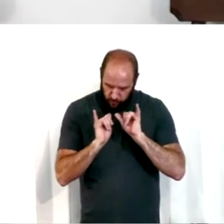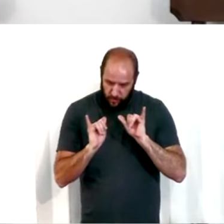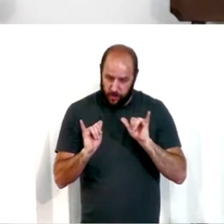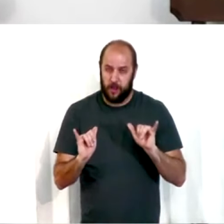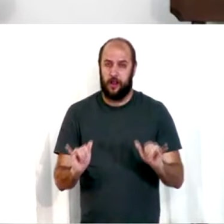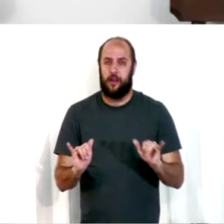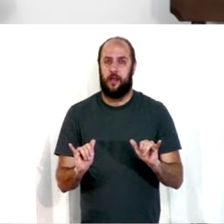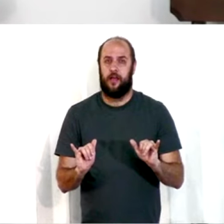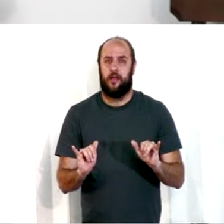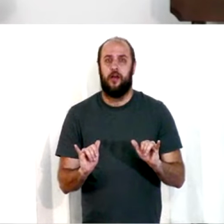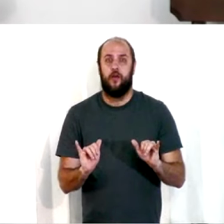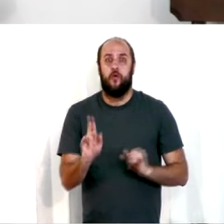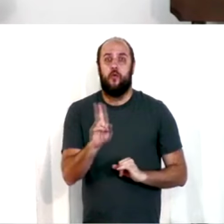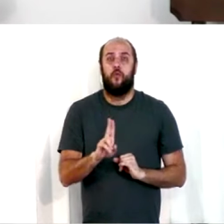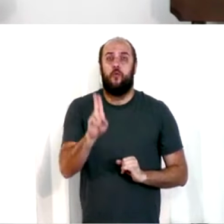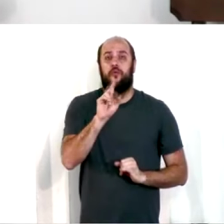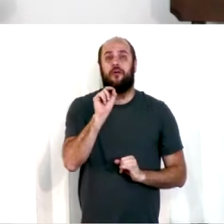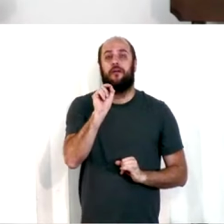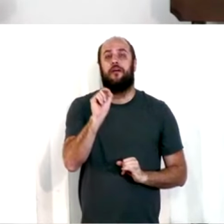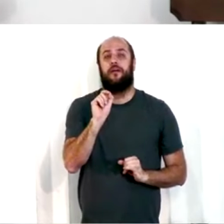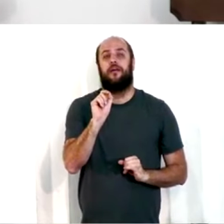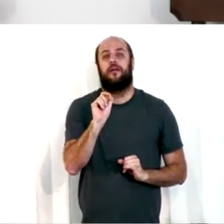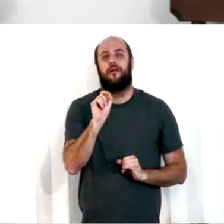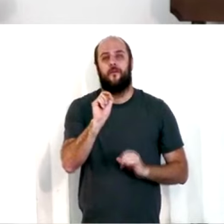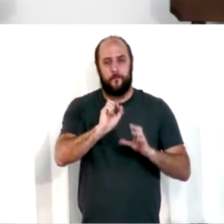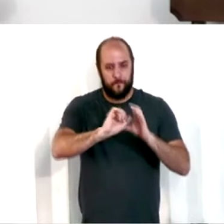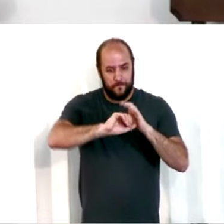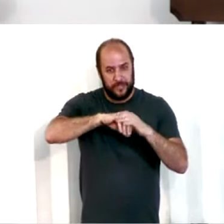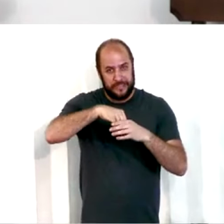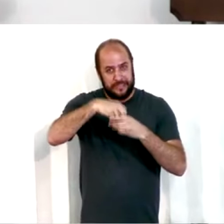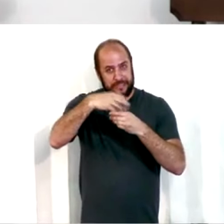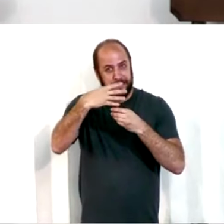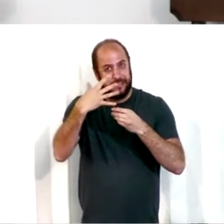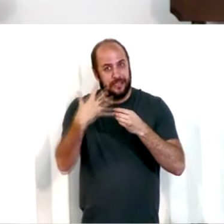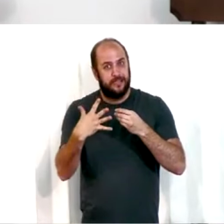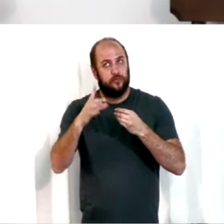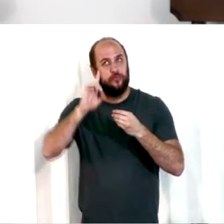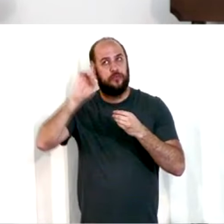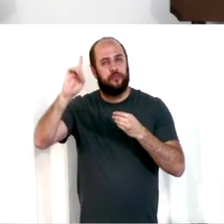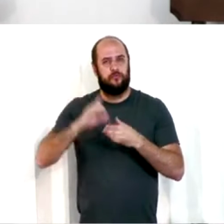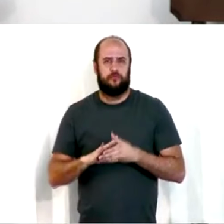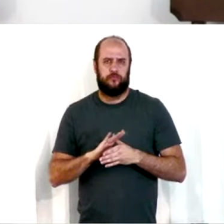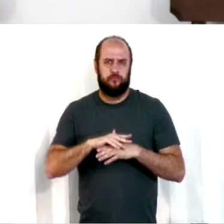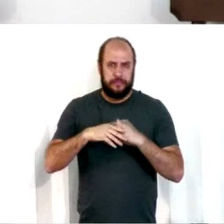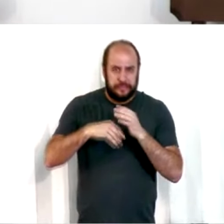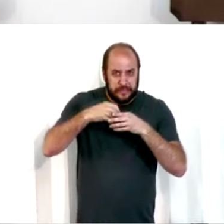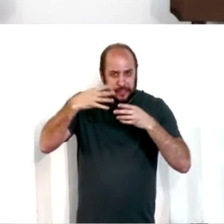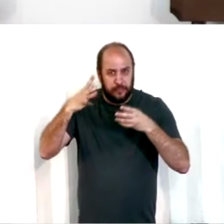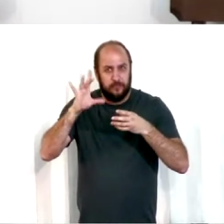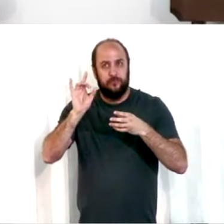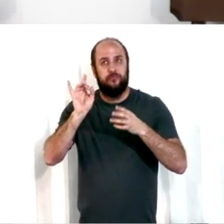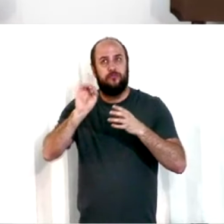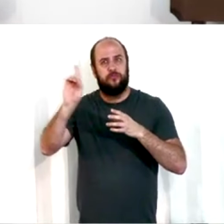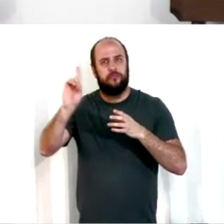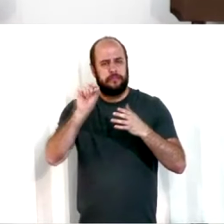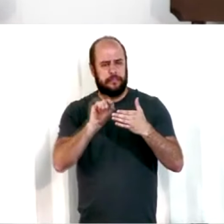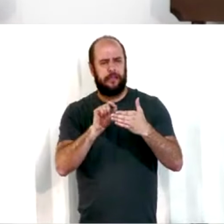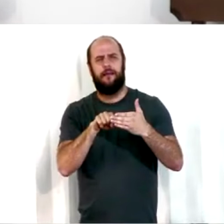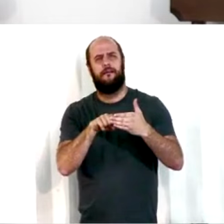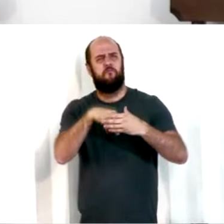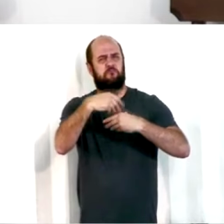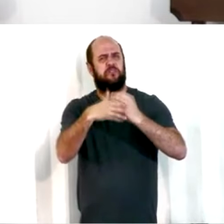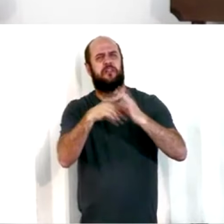a arma que ele usa é o mistério de Deus, Cristo. No verso